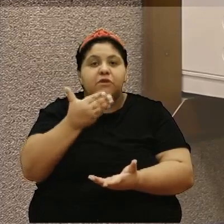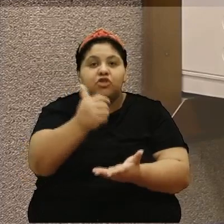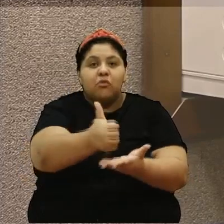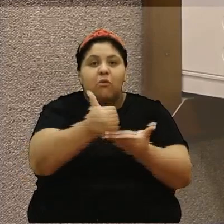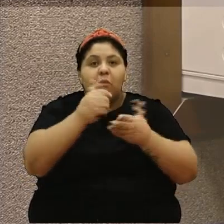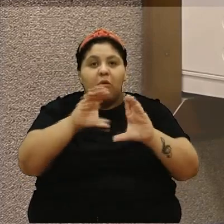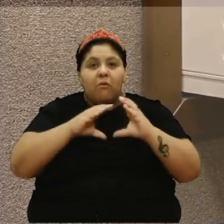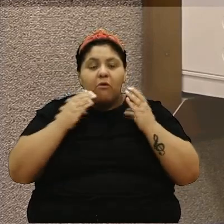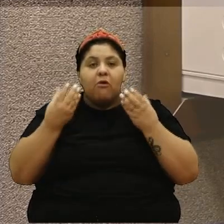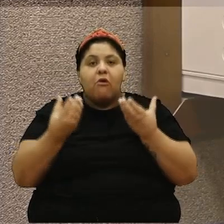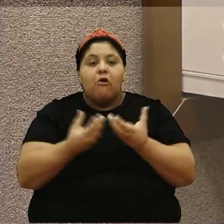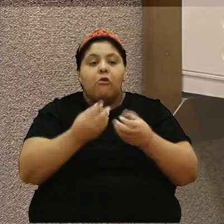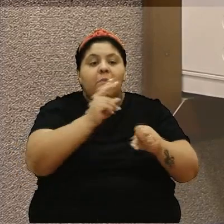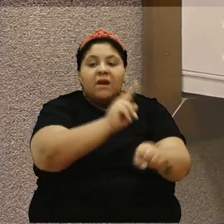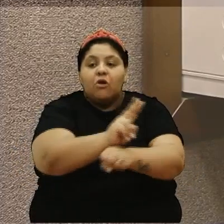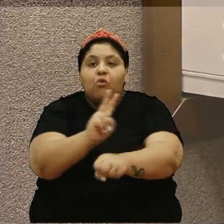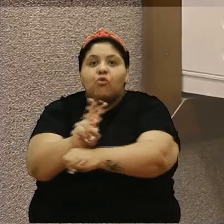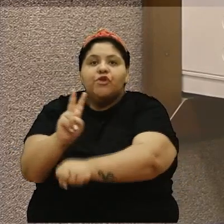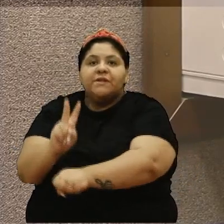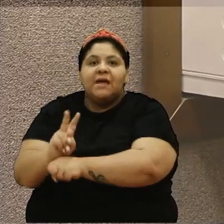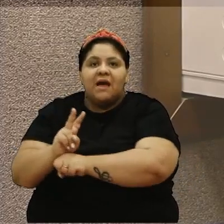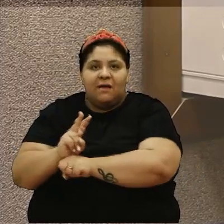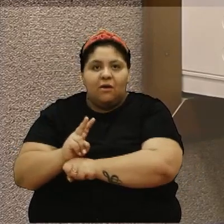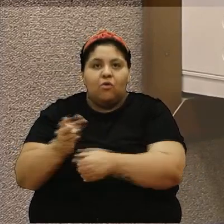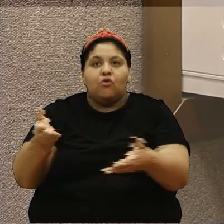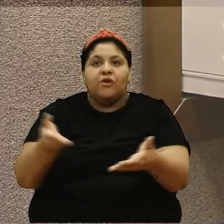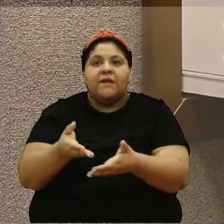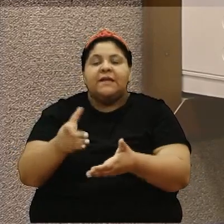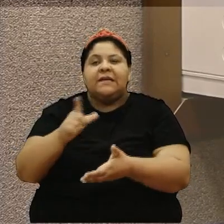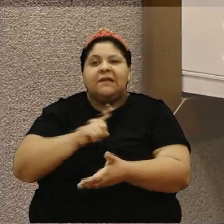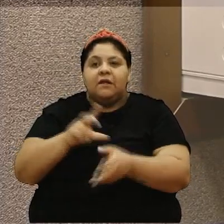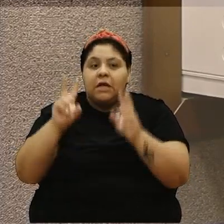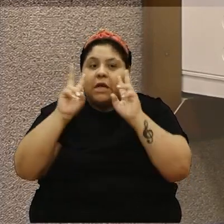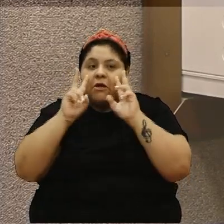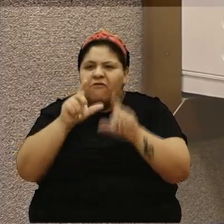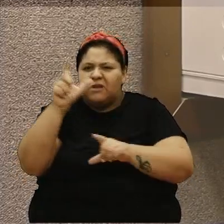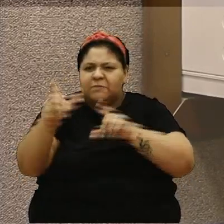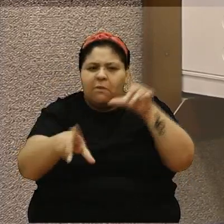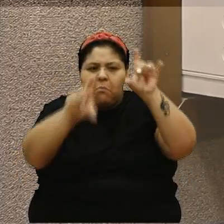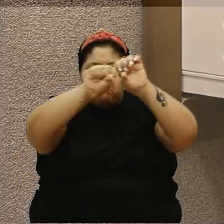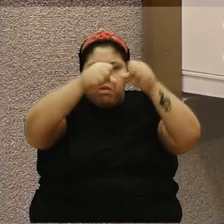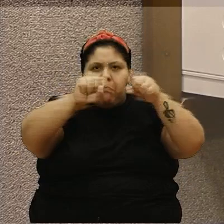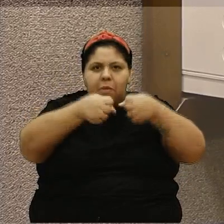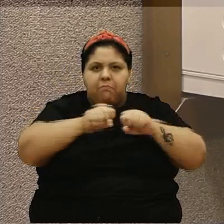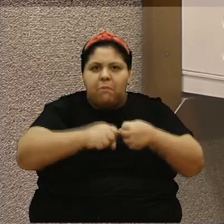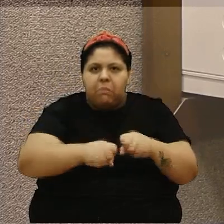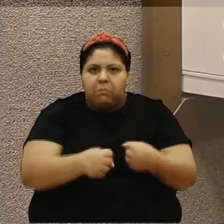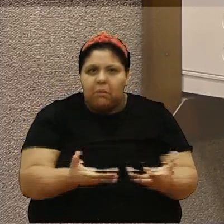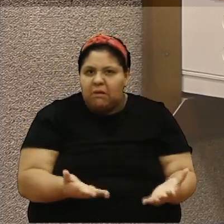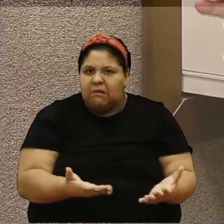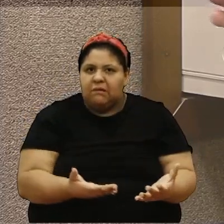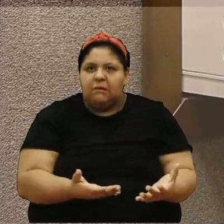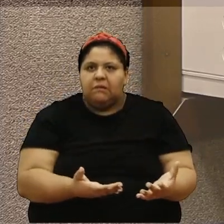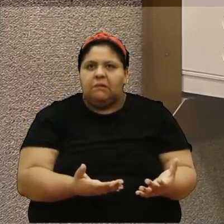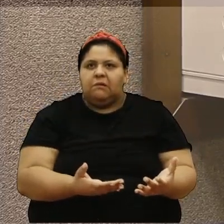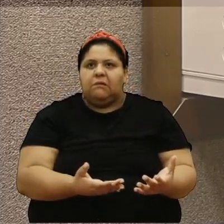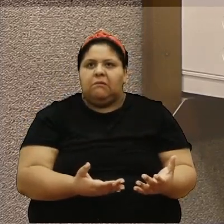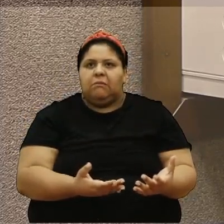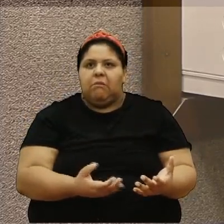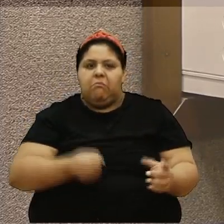de preservar o que se tem, né? Porque vê o pessoal lá destruindo, né? Destruindo